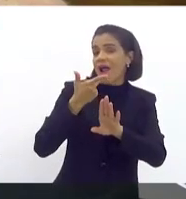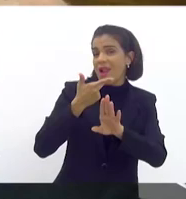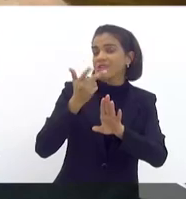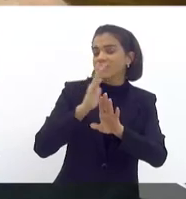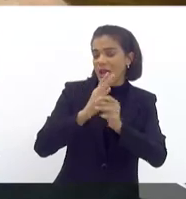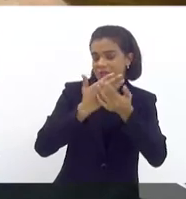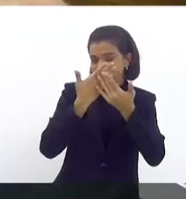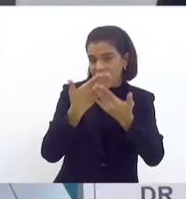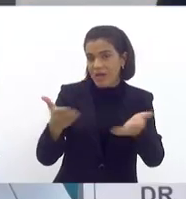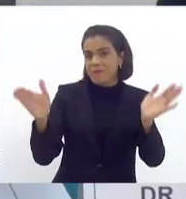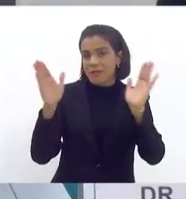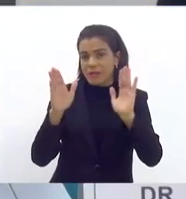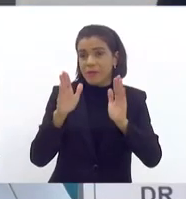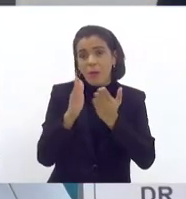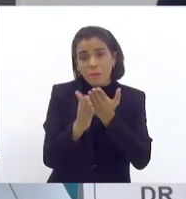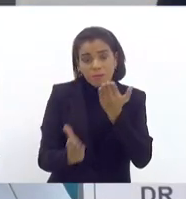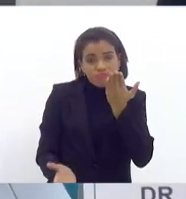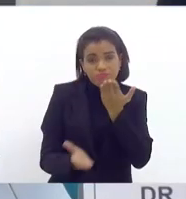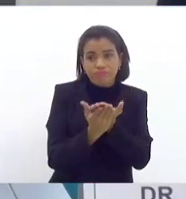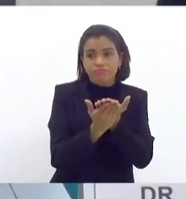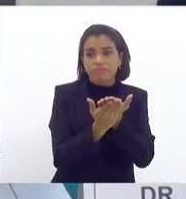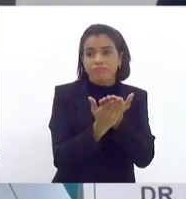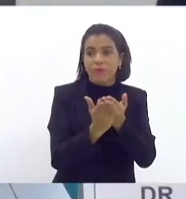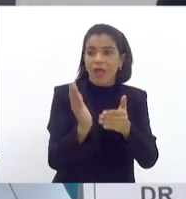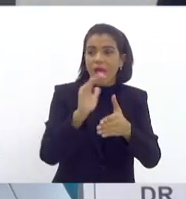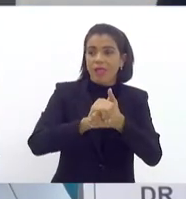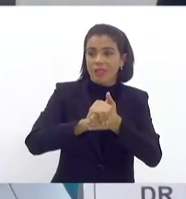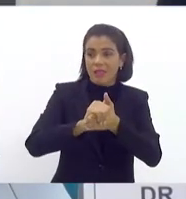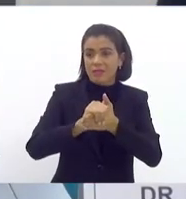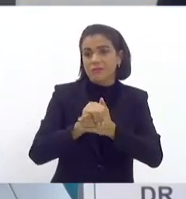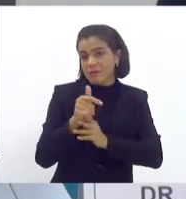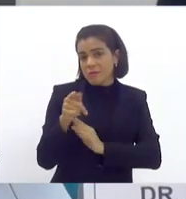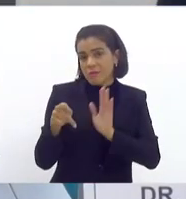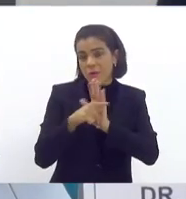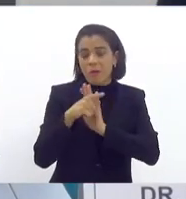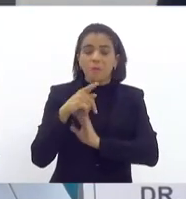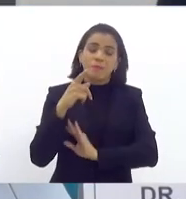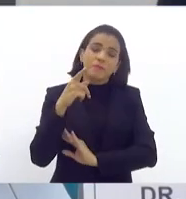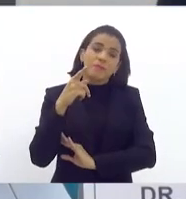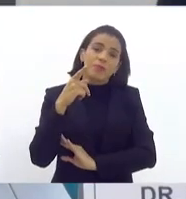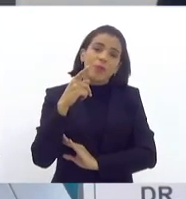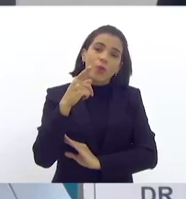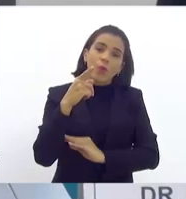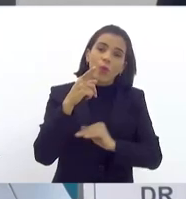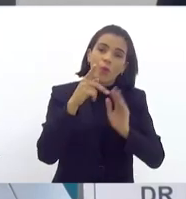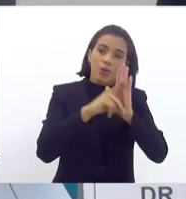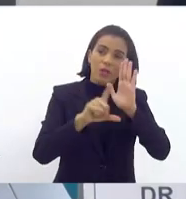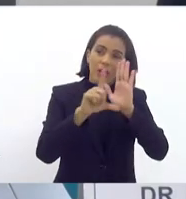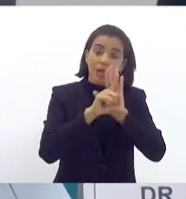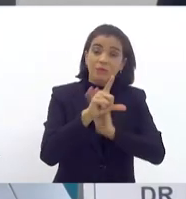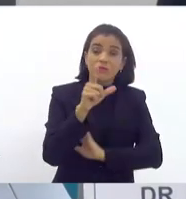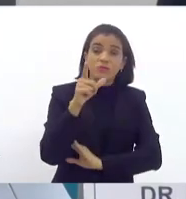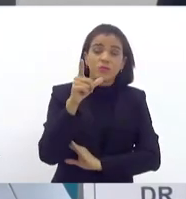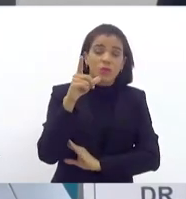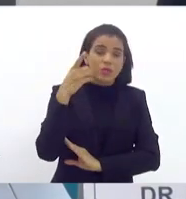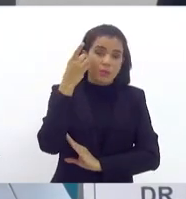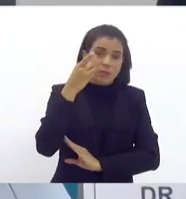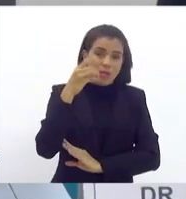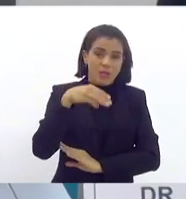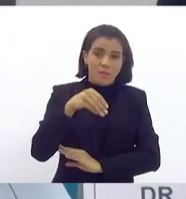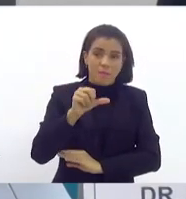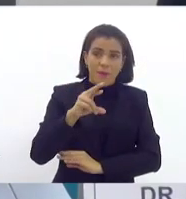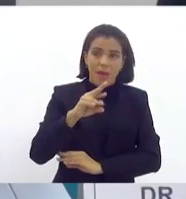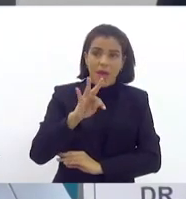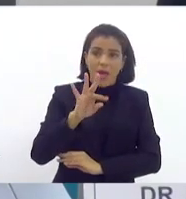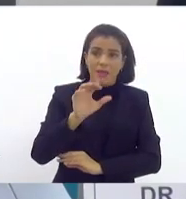Então, deveria ser anexado a esse da Marta, de 2017. Portanto, tem 6 anos. Não pode ser, é o mesmo